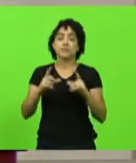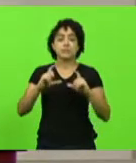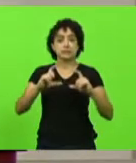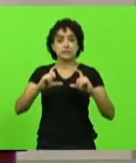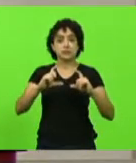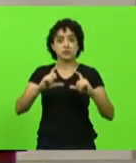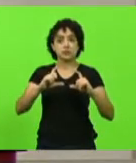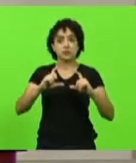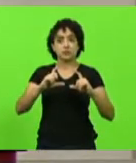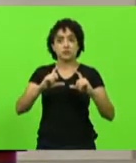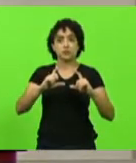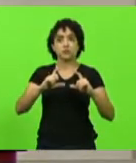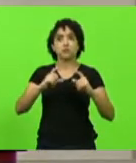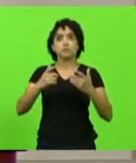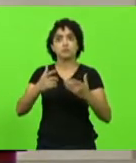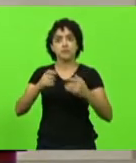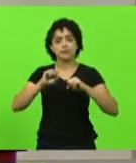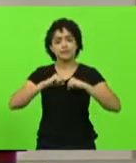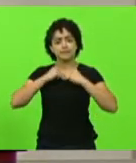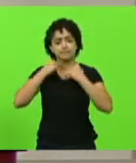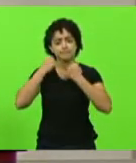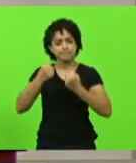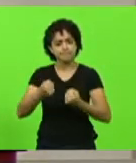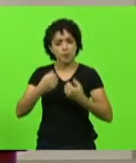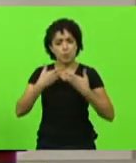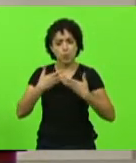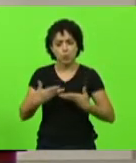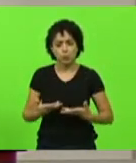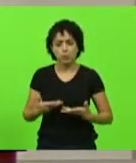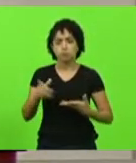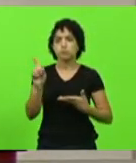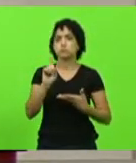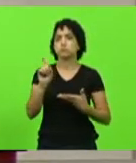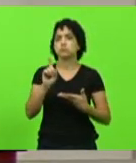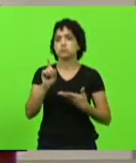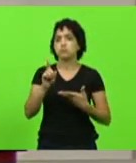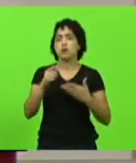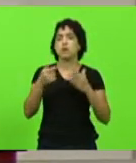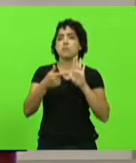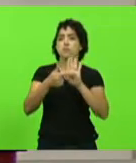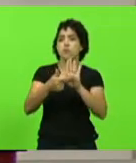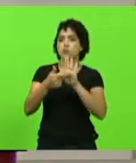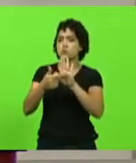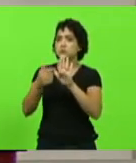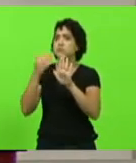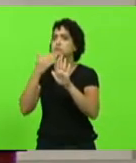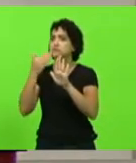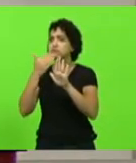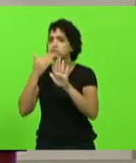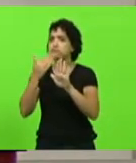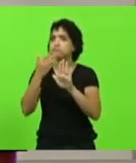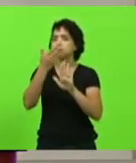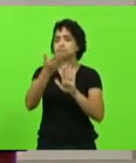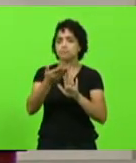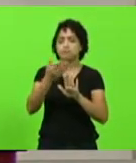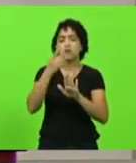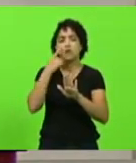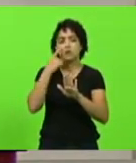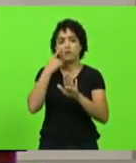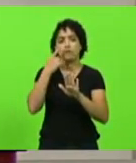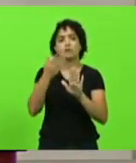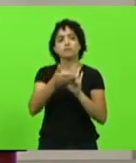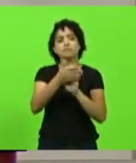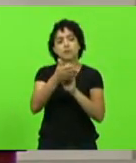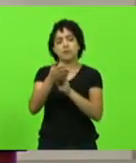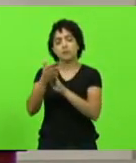na defesa do Alto Vale, trazendo as bandeiras, trazendo as demandas, eu sou testemunha do trabalho de Vossa Excelência, e o parabenizo